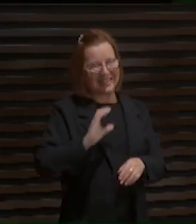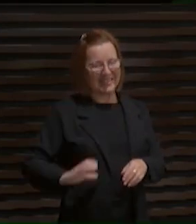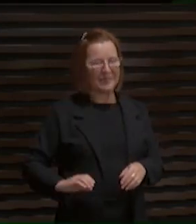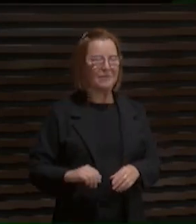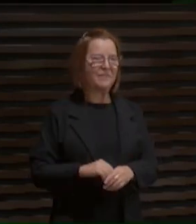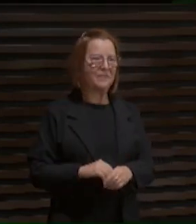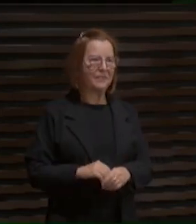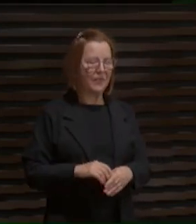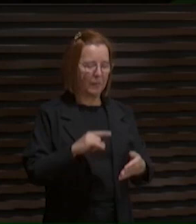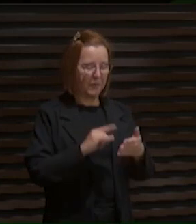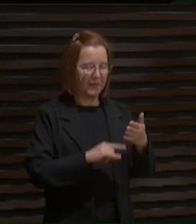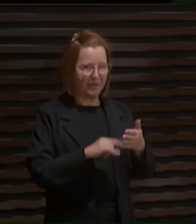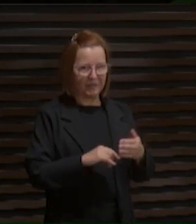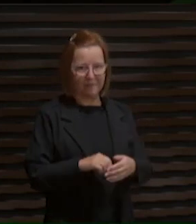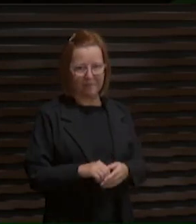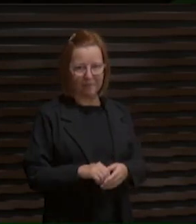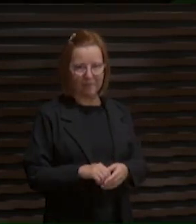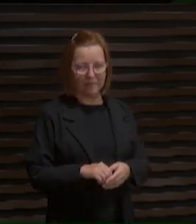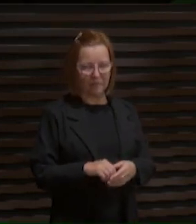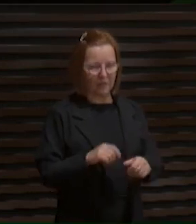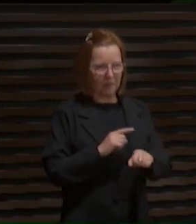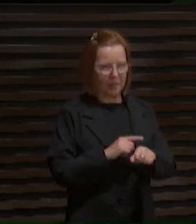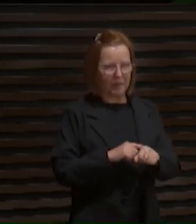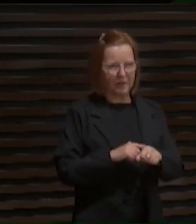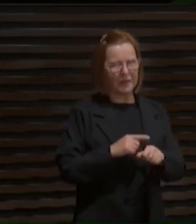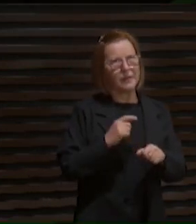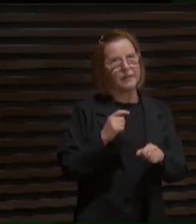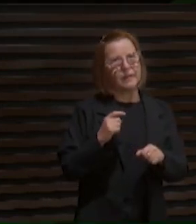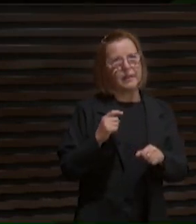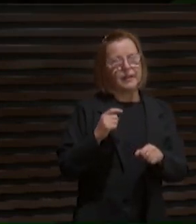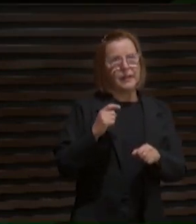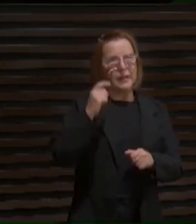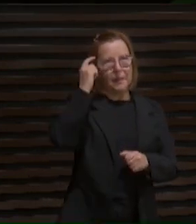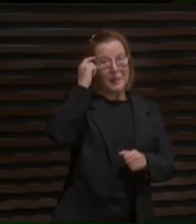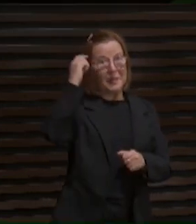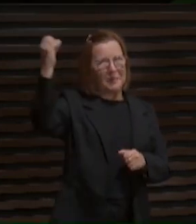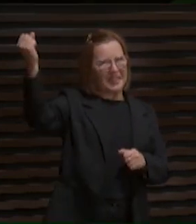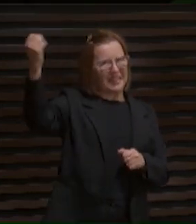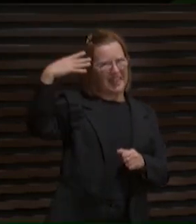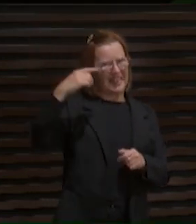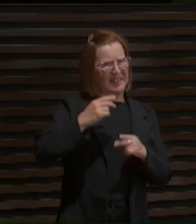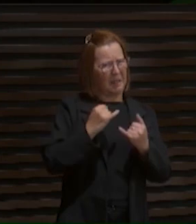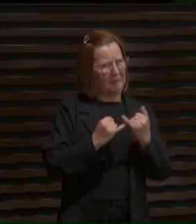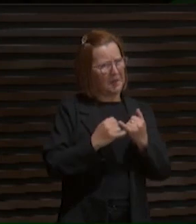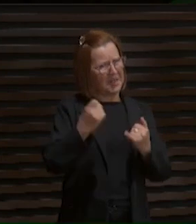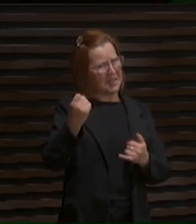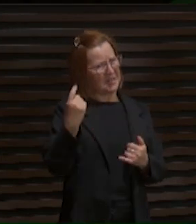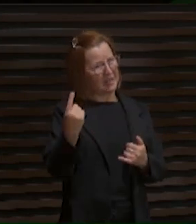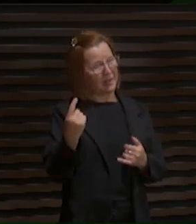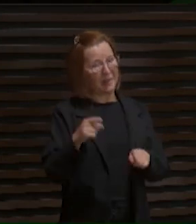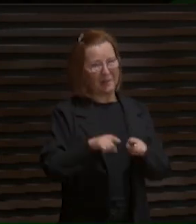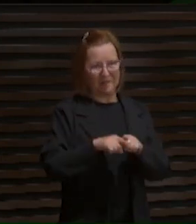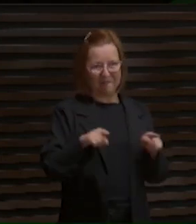No boletim, quando pensamos em graça, pode soar estranho aos ouvidos os imperativos, mas o fato é que não somos